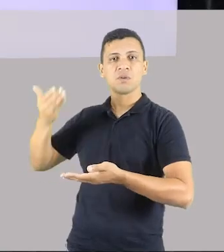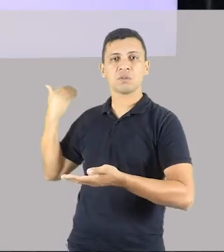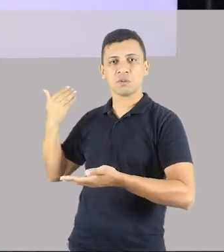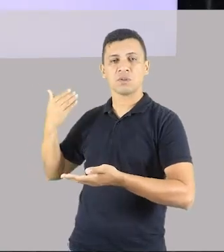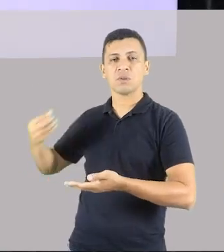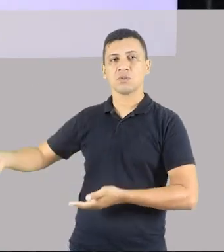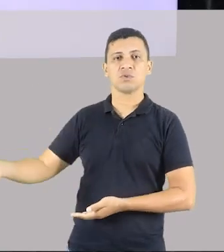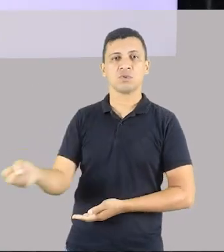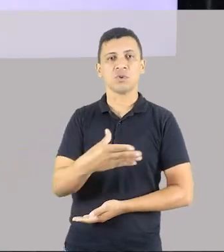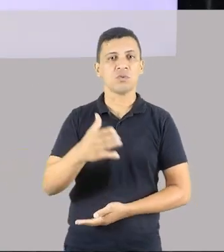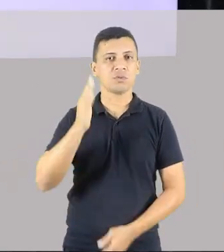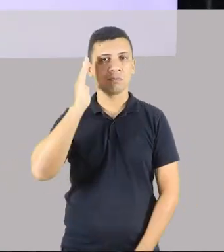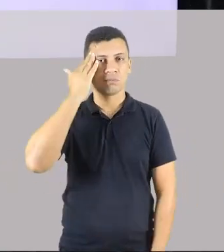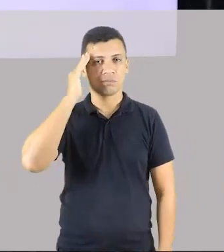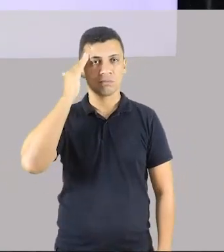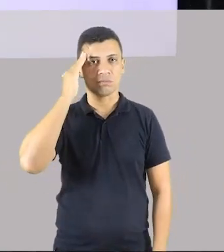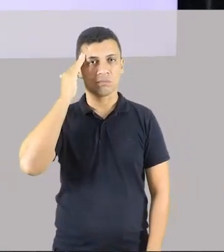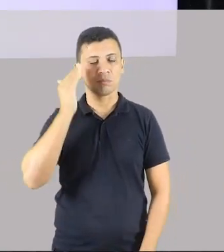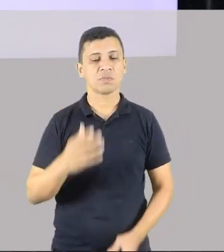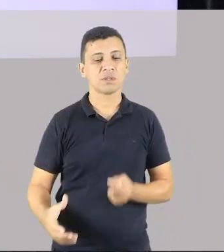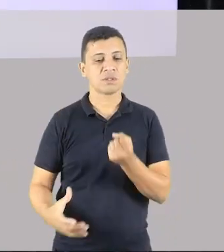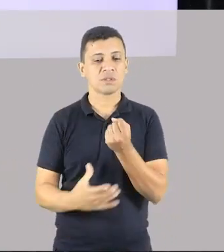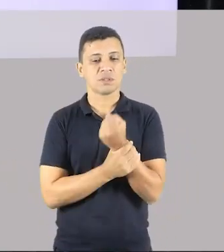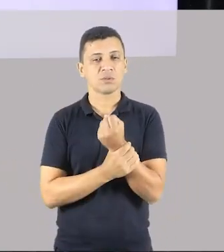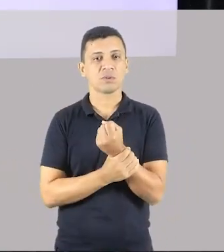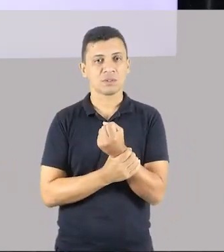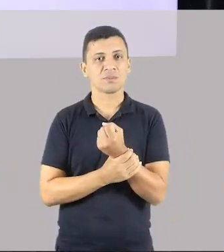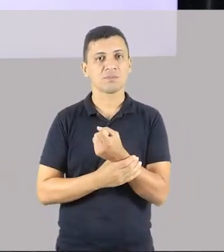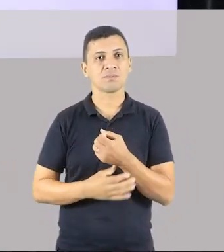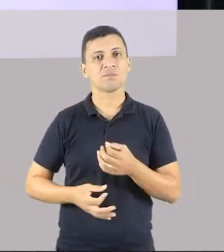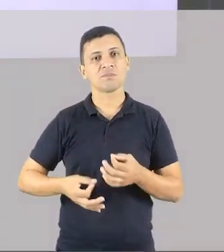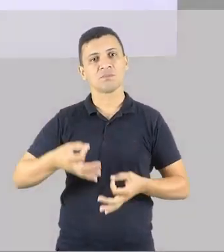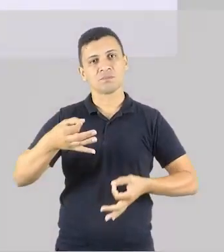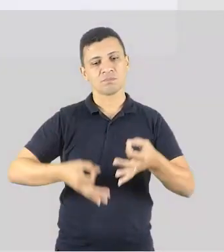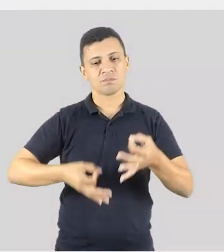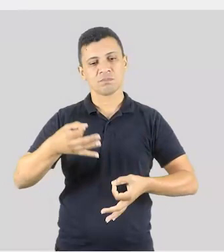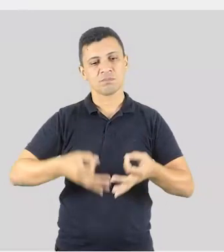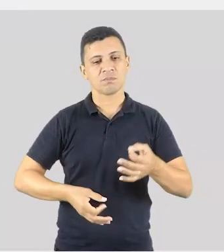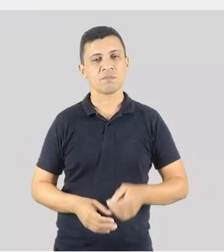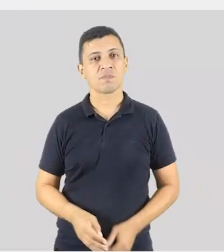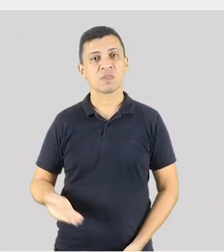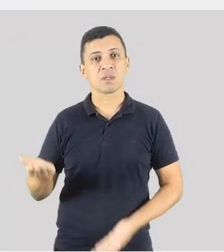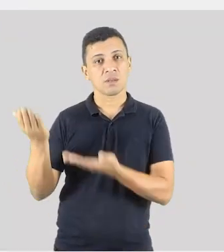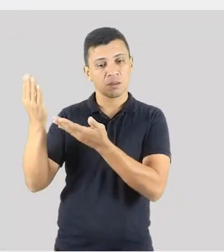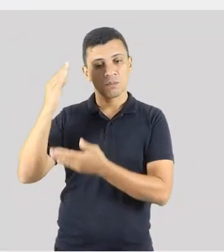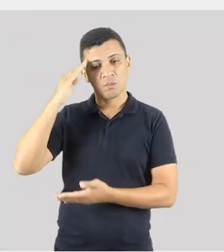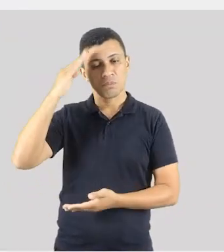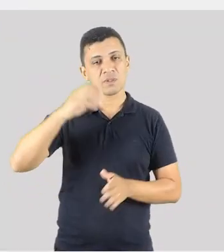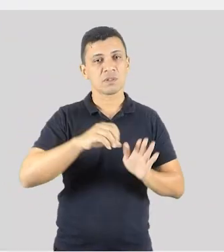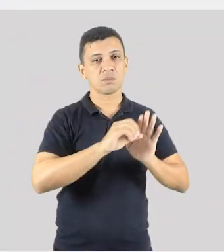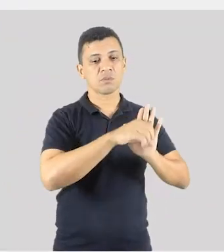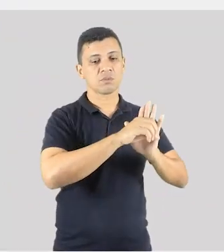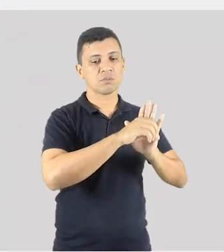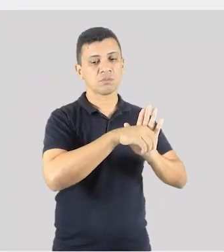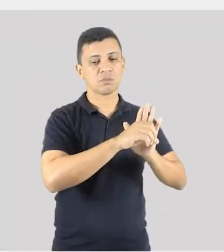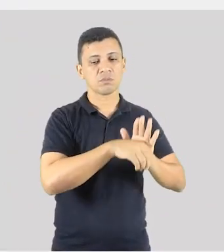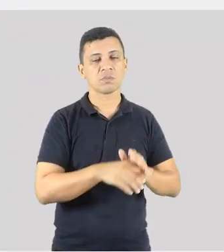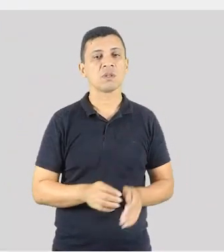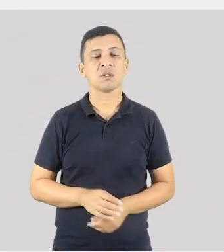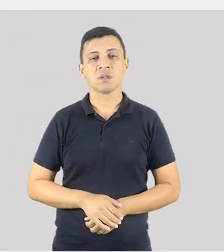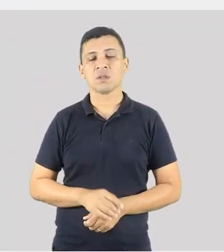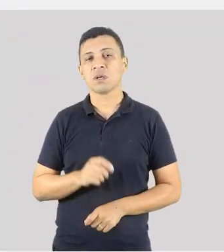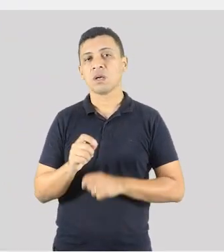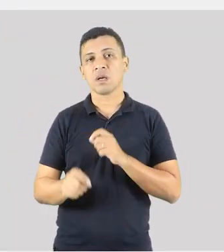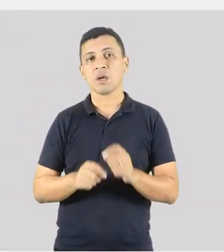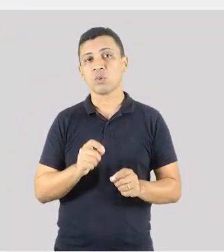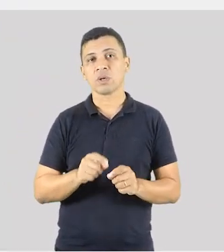nova interpretação. Princípio da segurança jurídica. Temos ainda o princípio da oficialidade, que a gente falou, também conhecido como o princípio